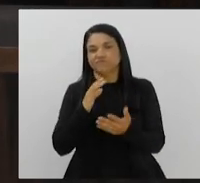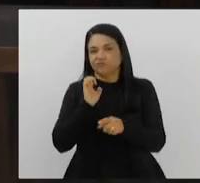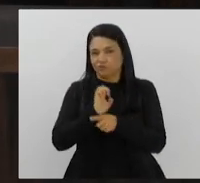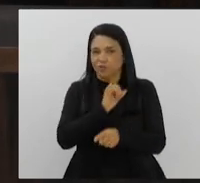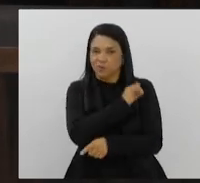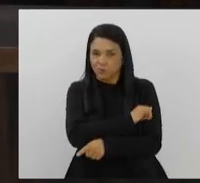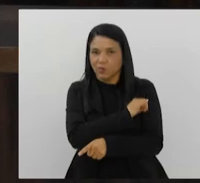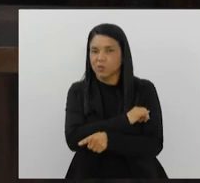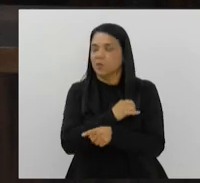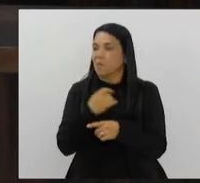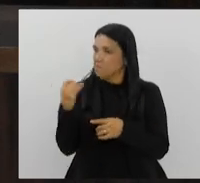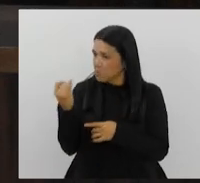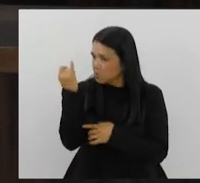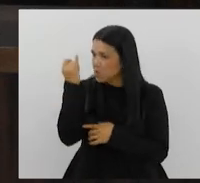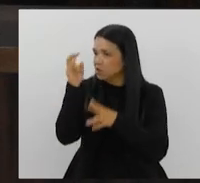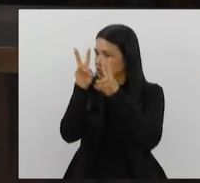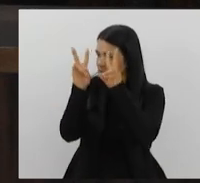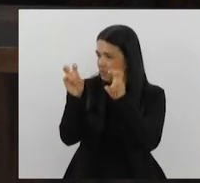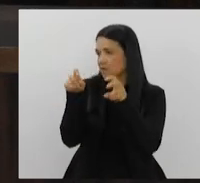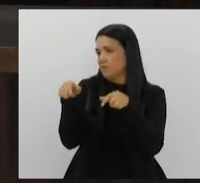Parabéns.